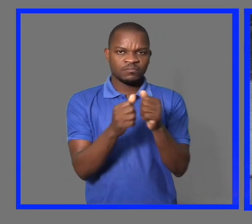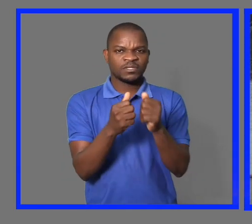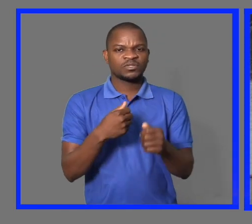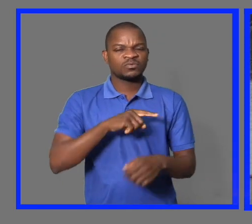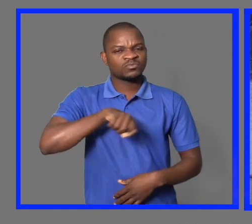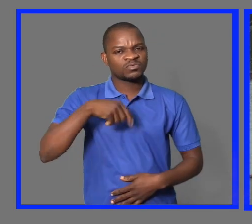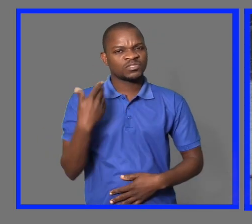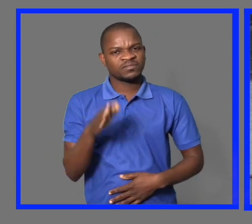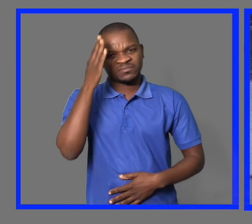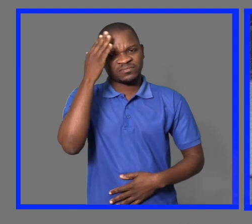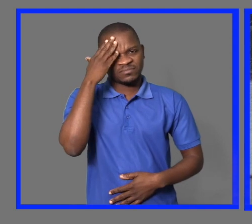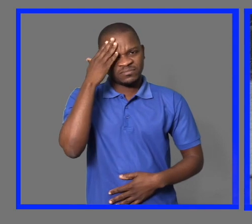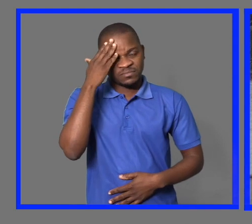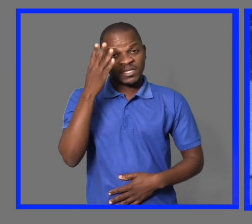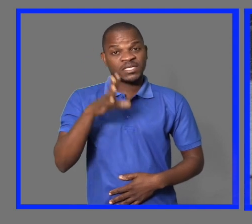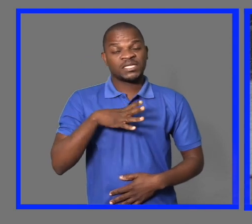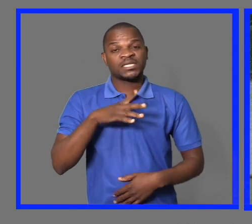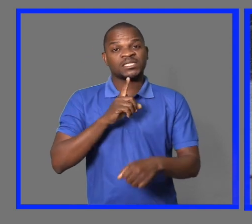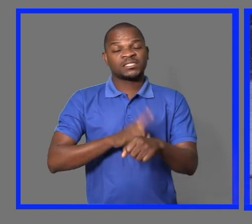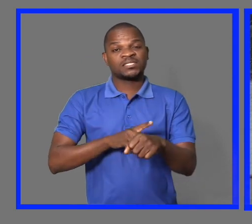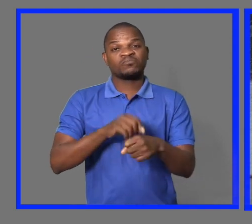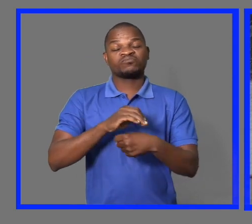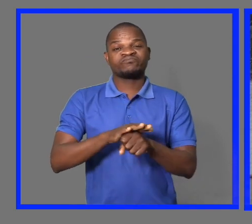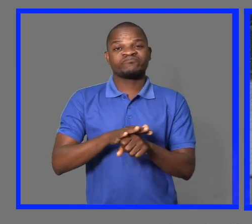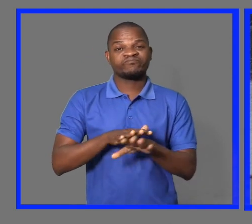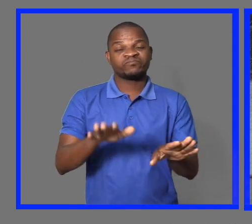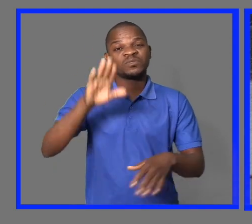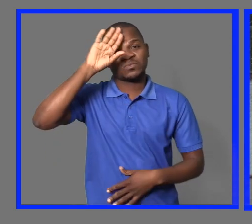que, neste momento em que estamos a passar esta pandemia,